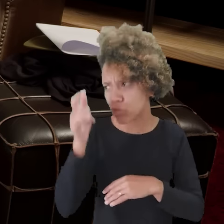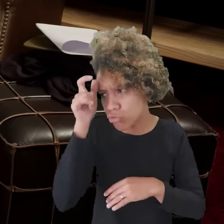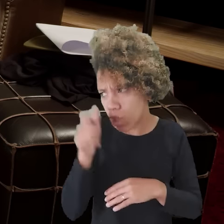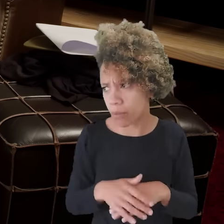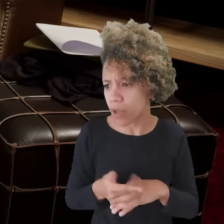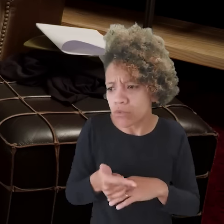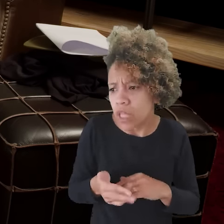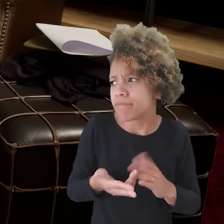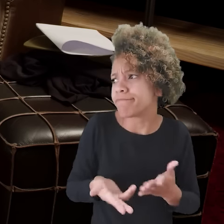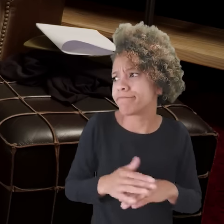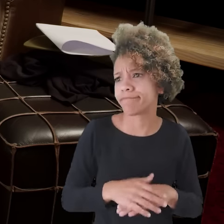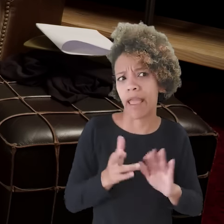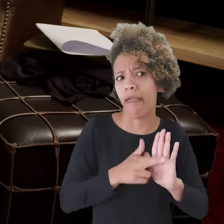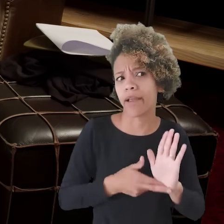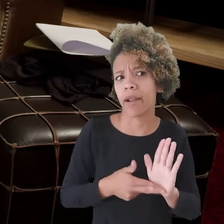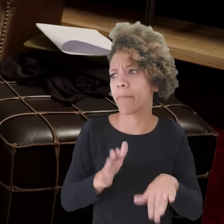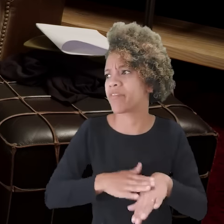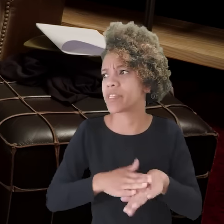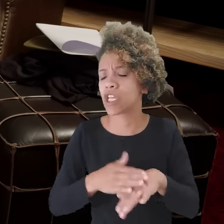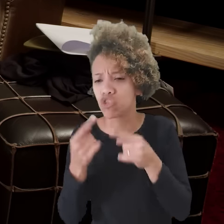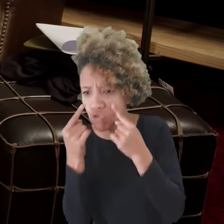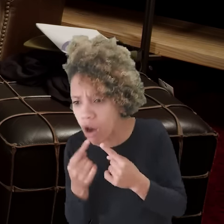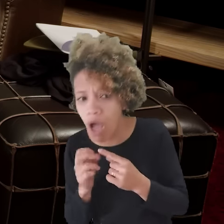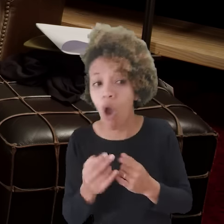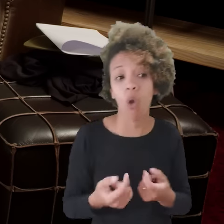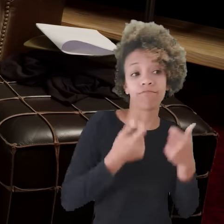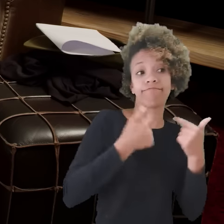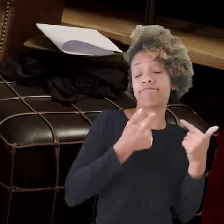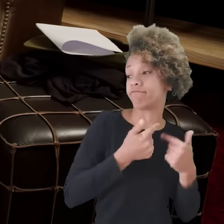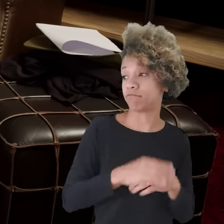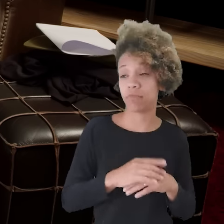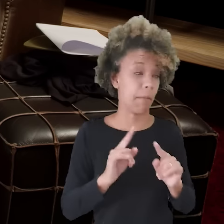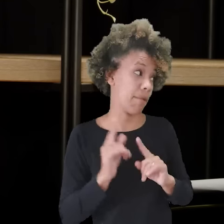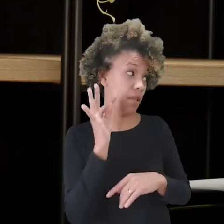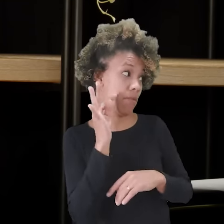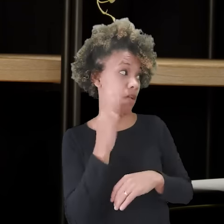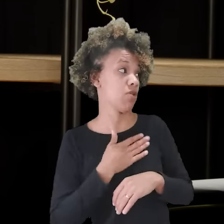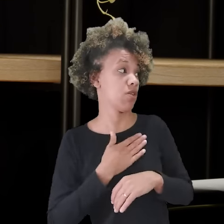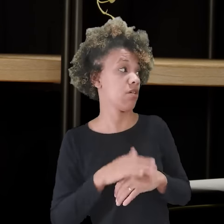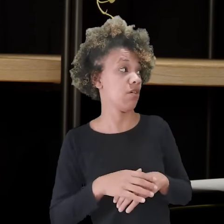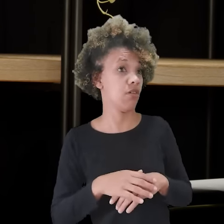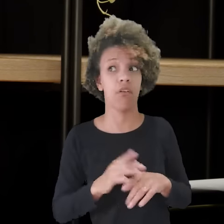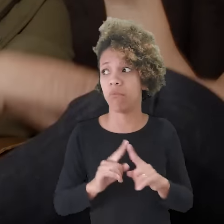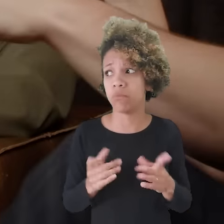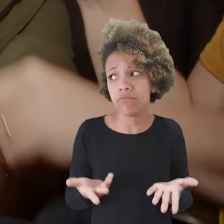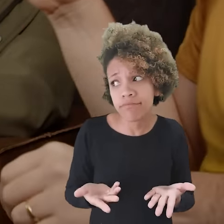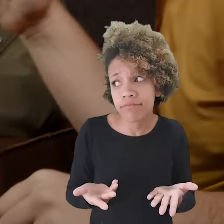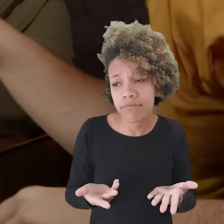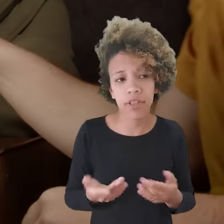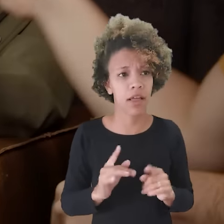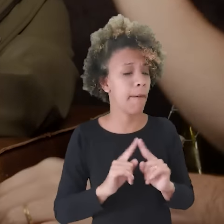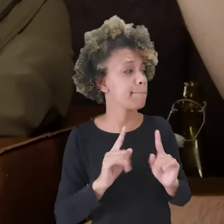do drama não há limite para te fazer chorar não há limites para te fazer te deixar triste mas essa minha teoria sabia a pessoa faz